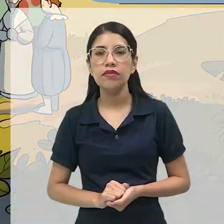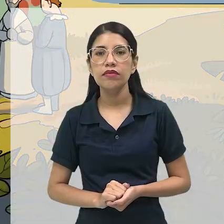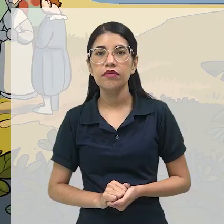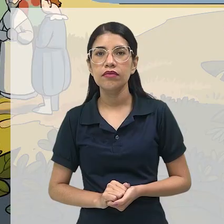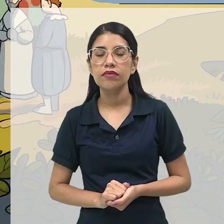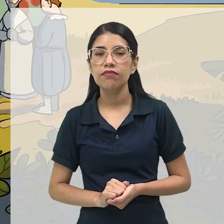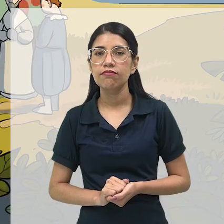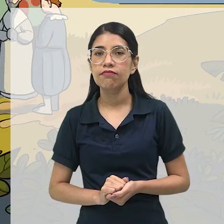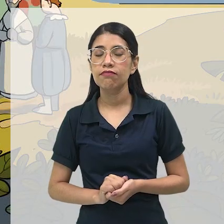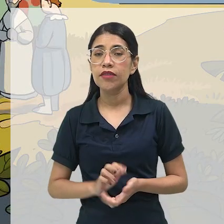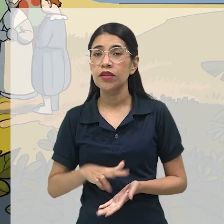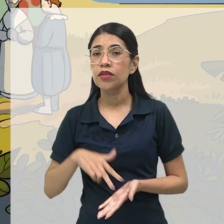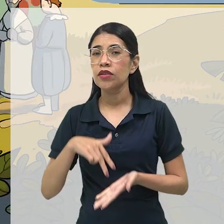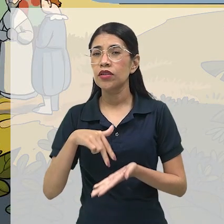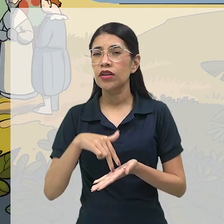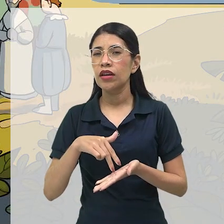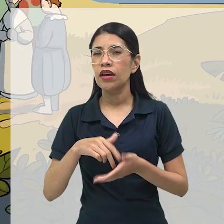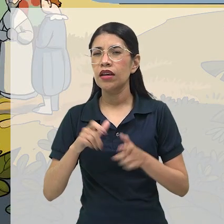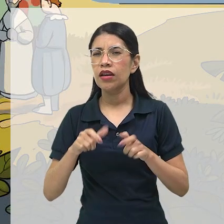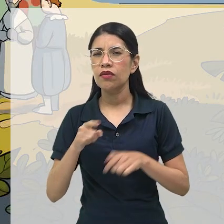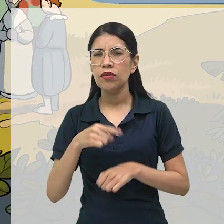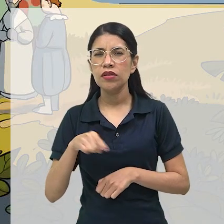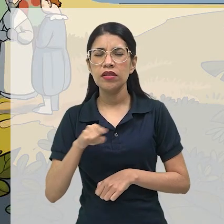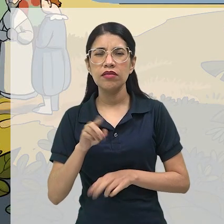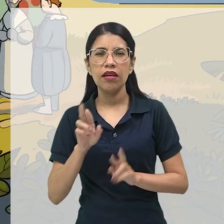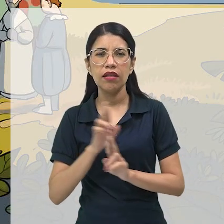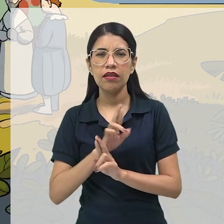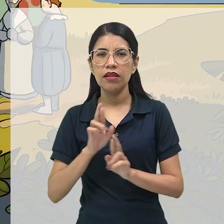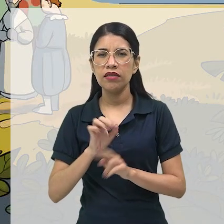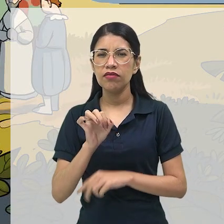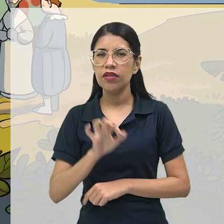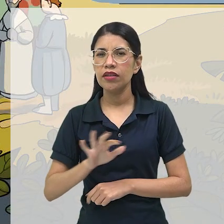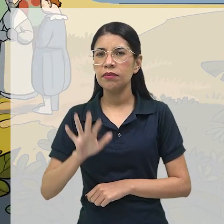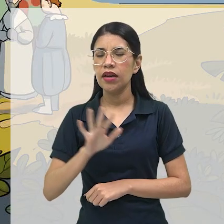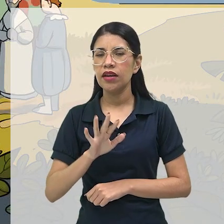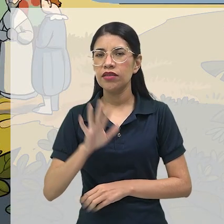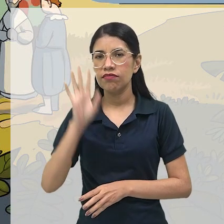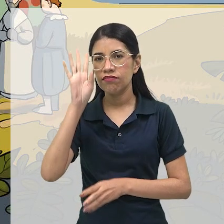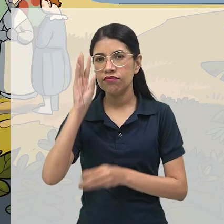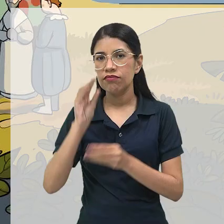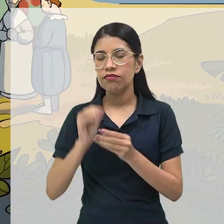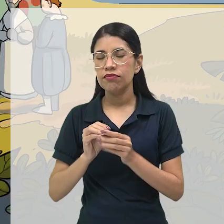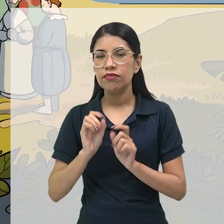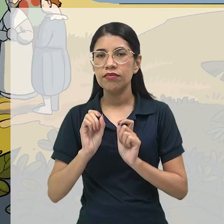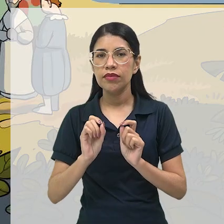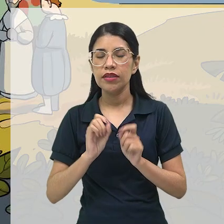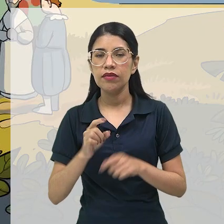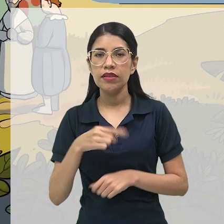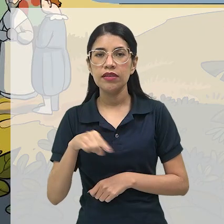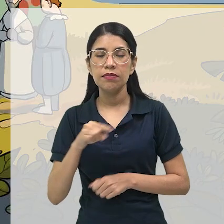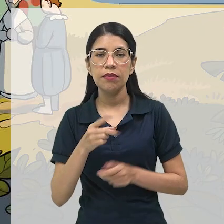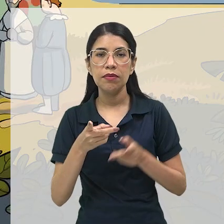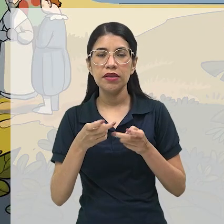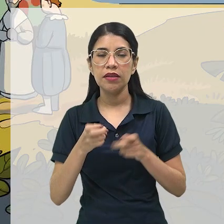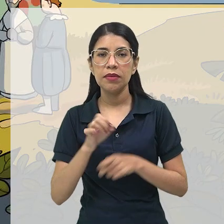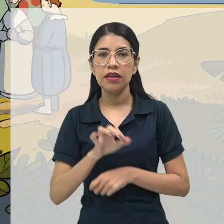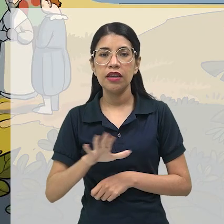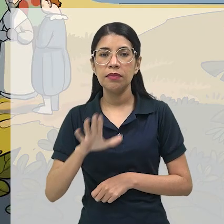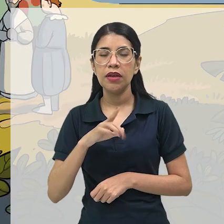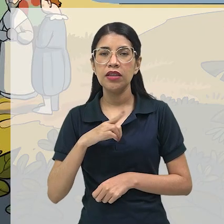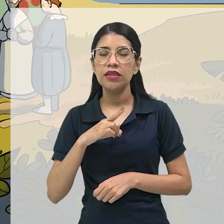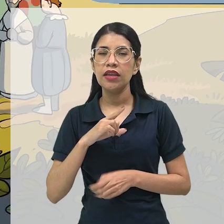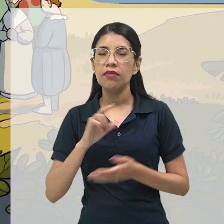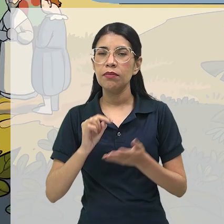Olha onde eu vim parar. Vocês fazem alguma relação com essa imagem? E aí, vocês estão vendo, tem